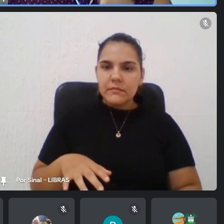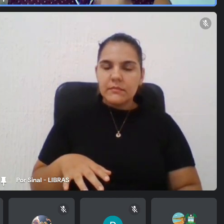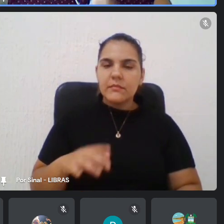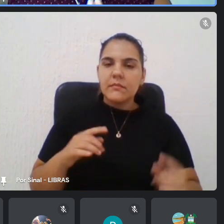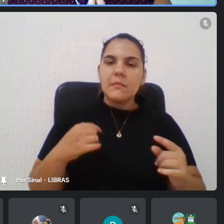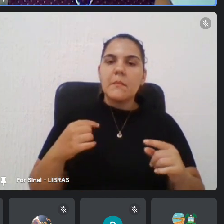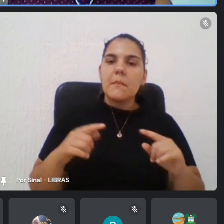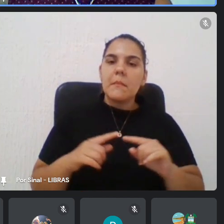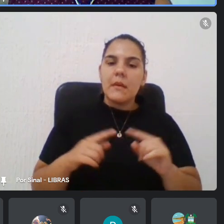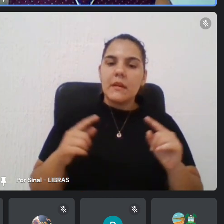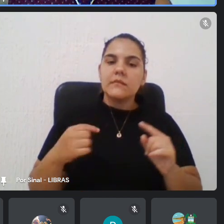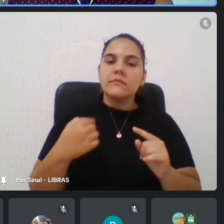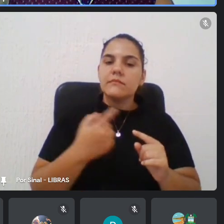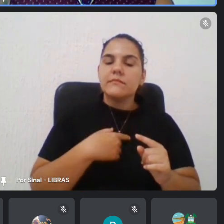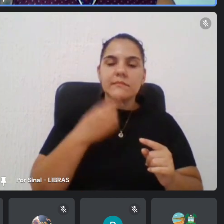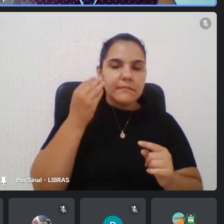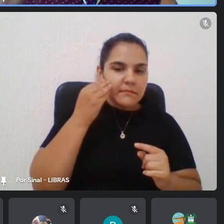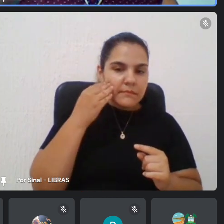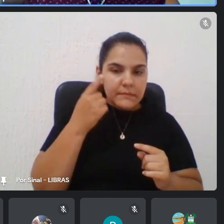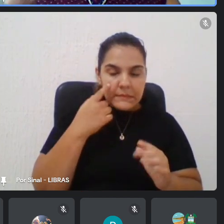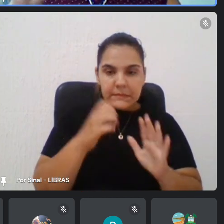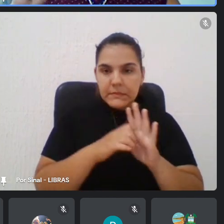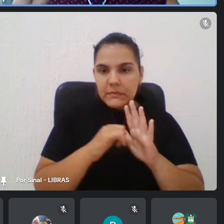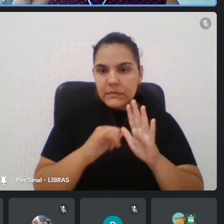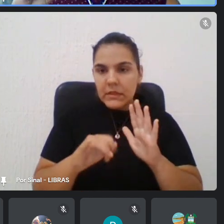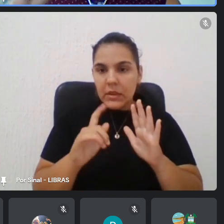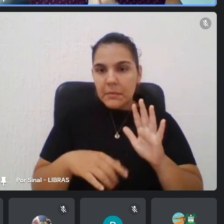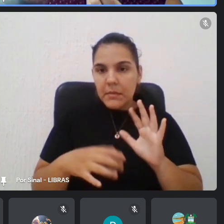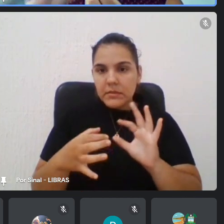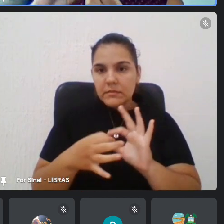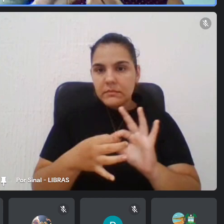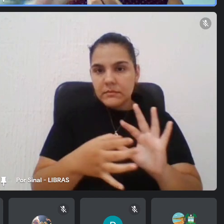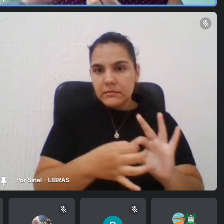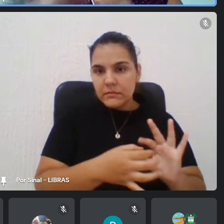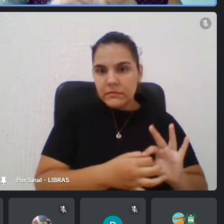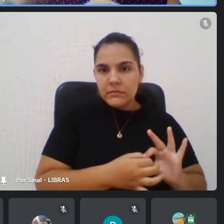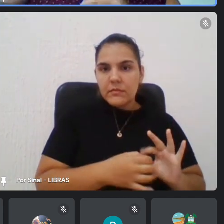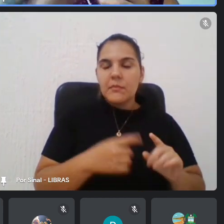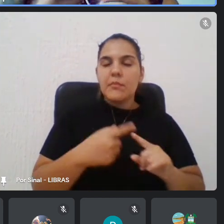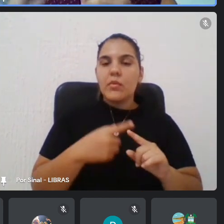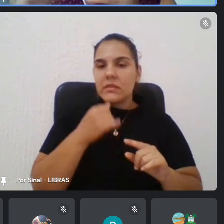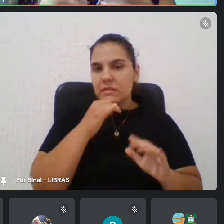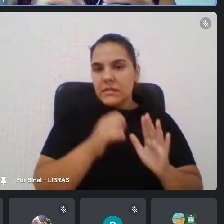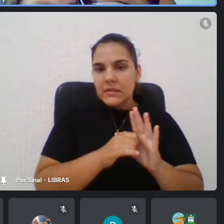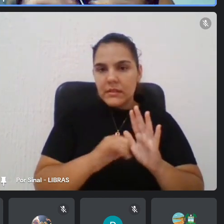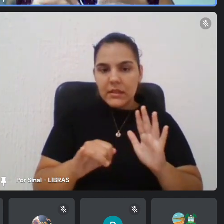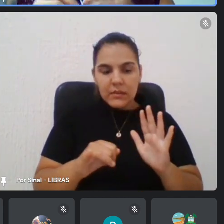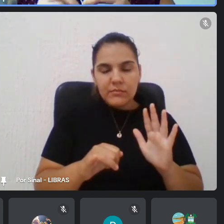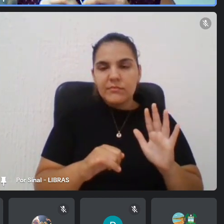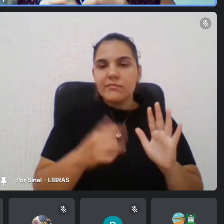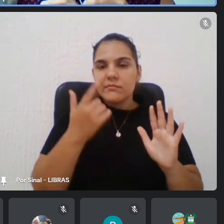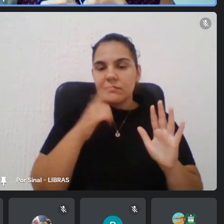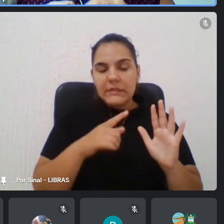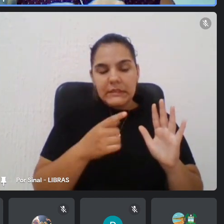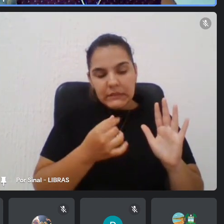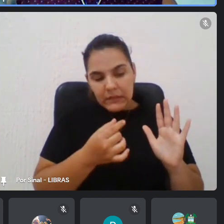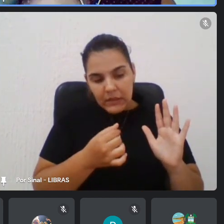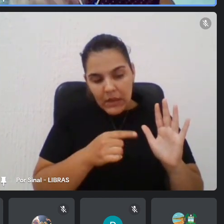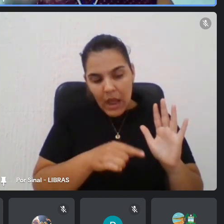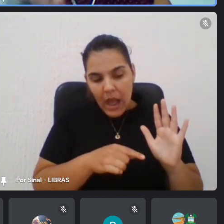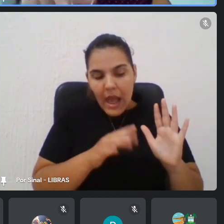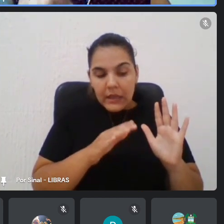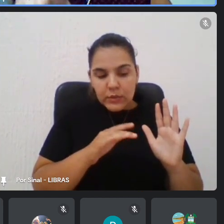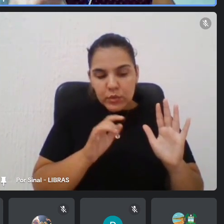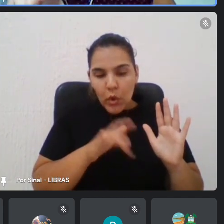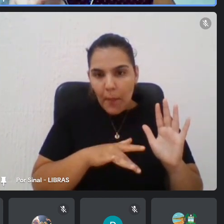dialogar com várias áreas, por quê? Porque se sobra um dinheiro dentro de um edital, fica mais fácil a gente fazer esse remanejamento. A